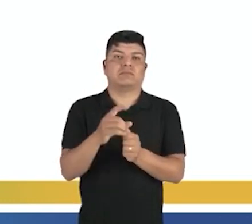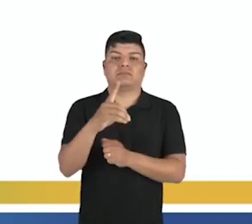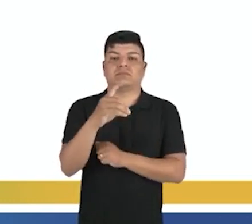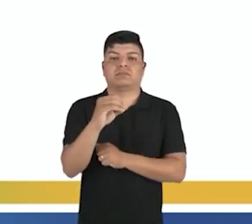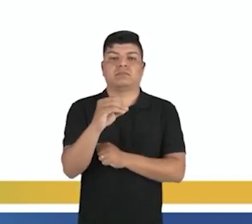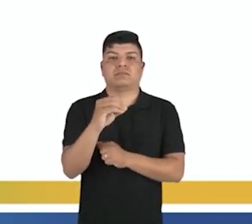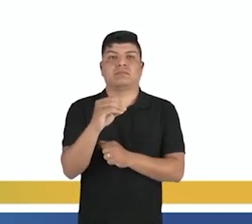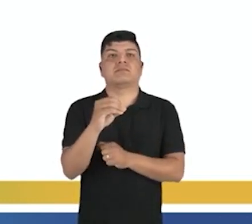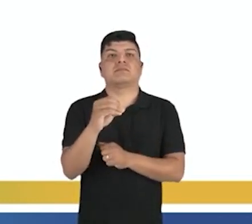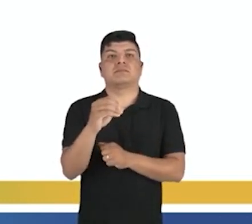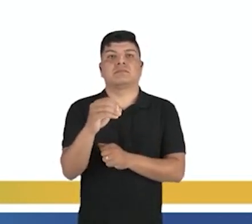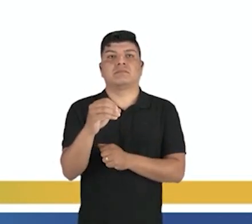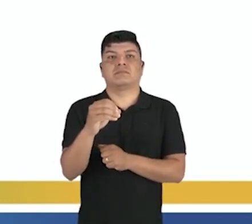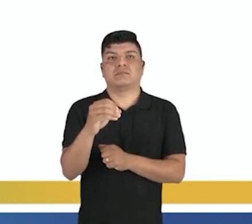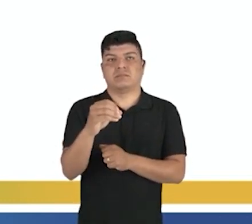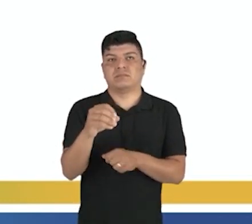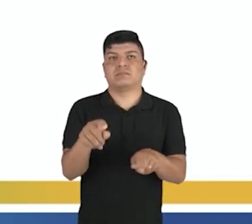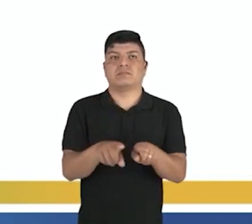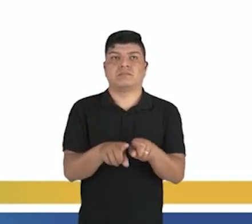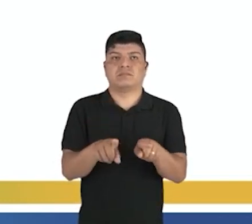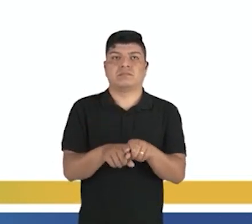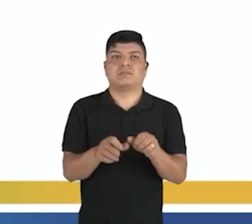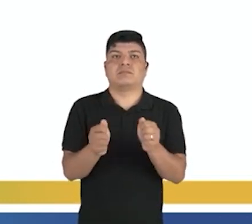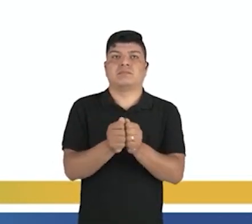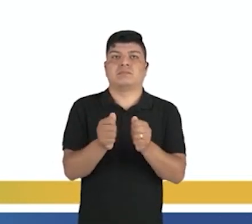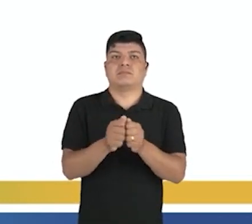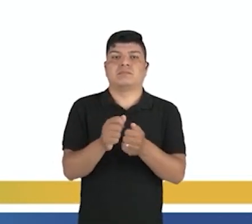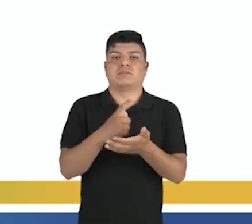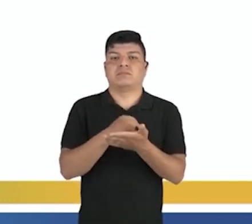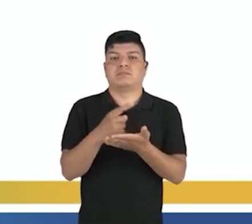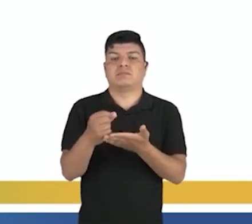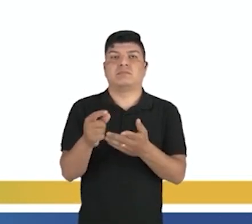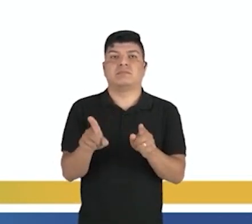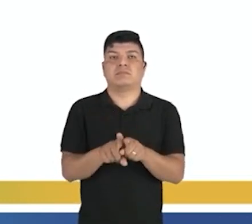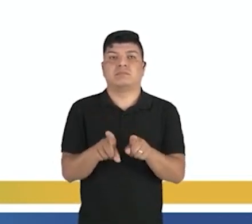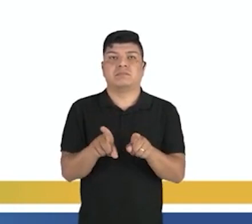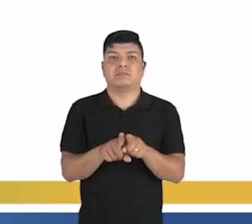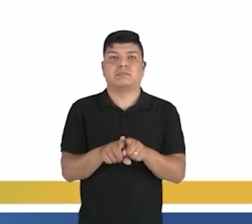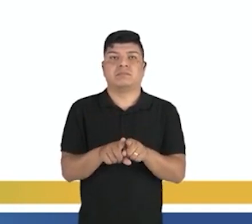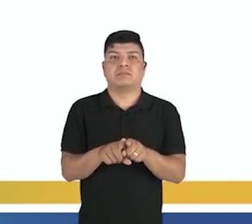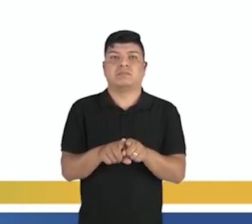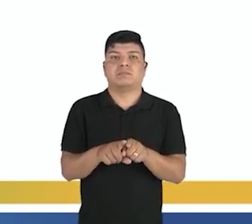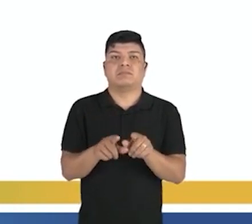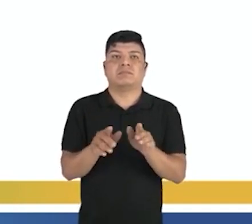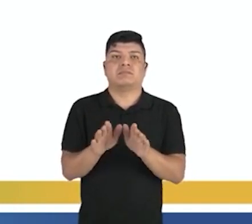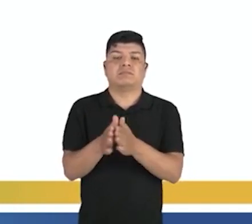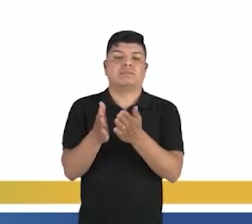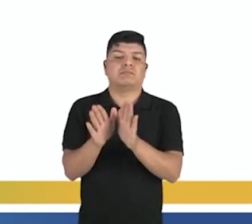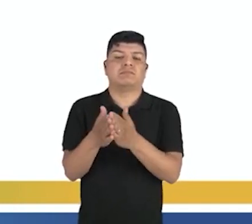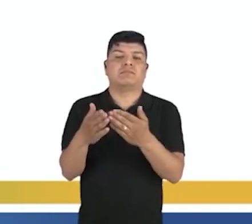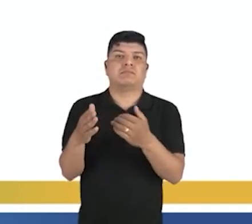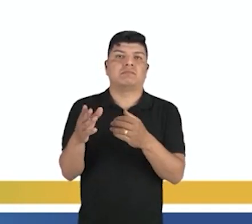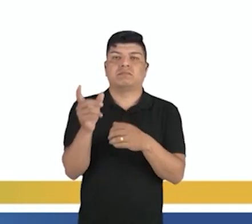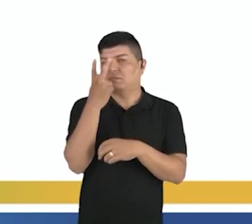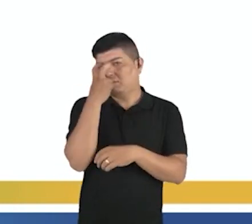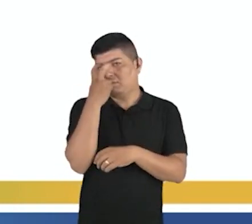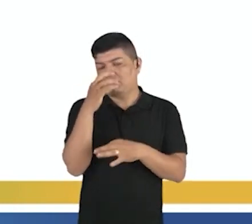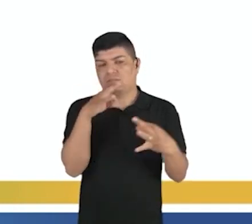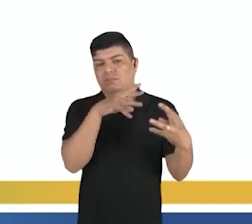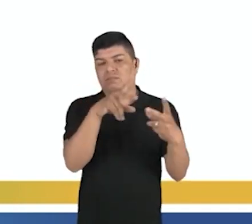da preposição com o artigo, e nós temos um pobre cego. Então, todas as